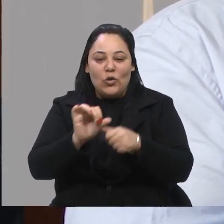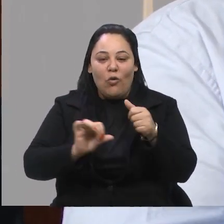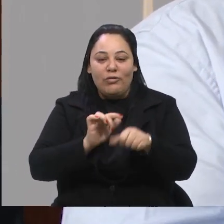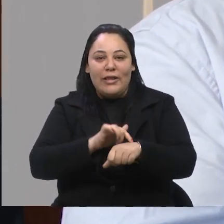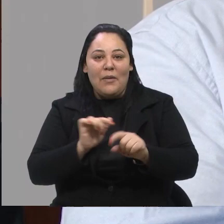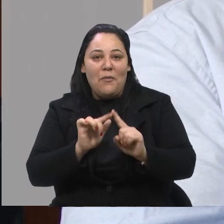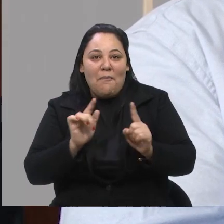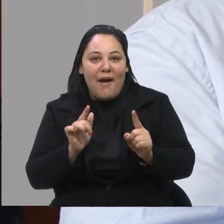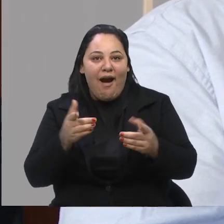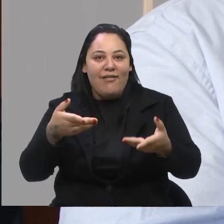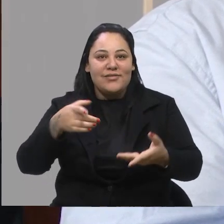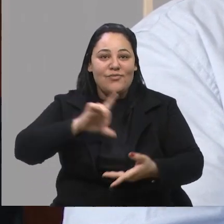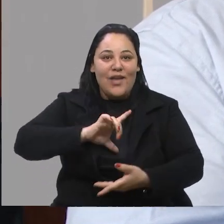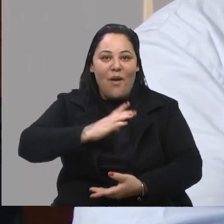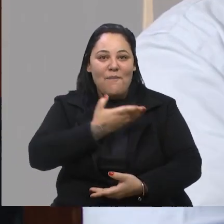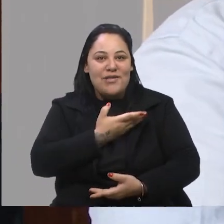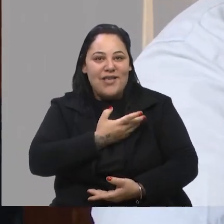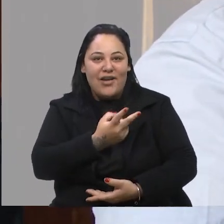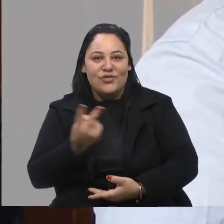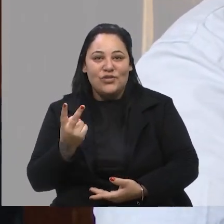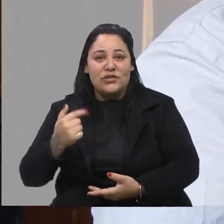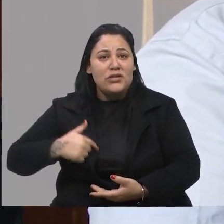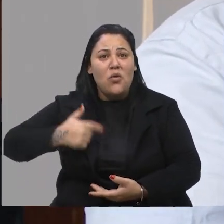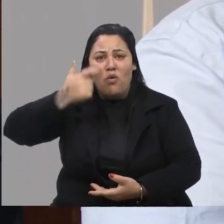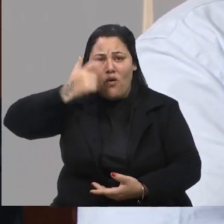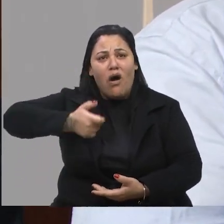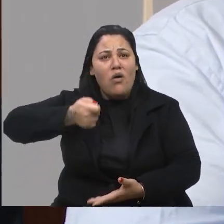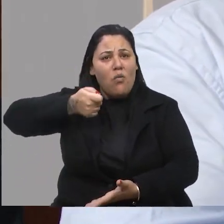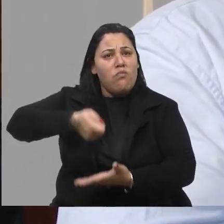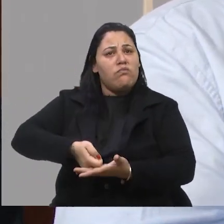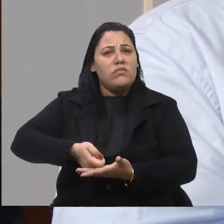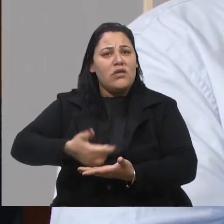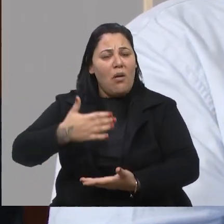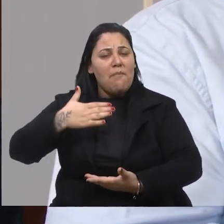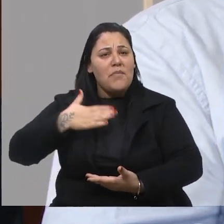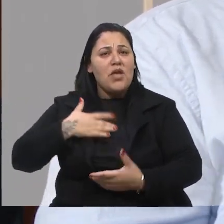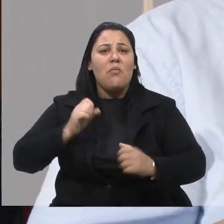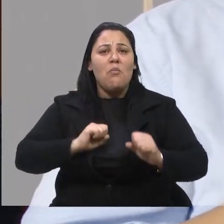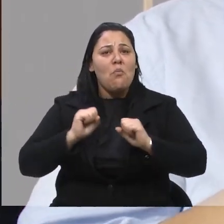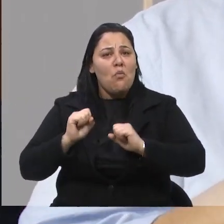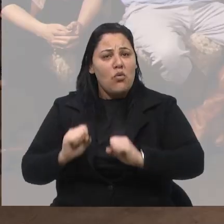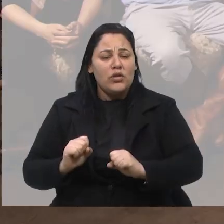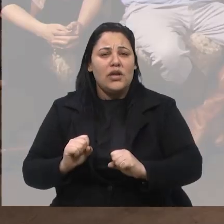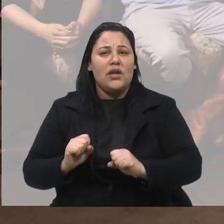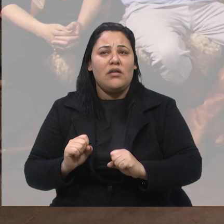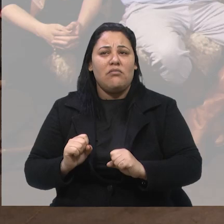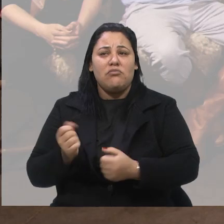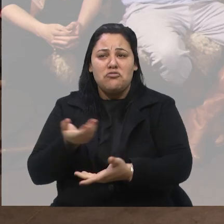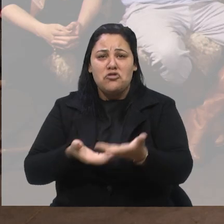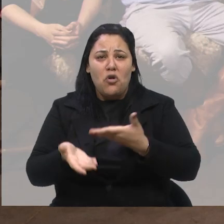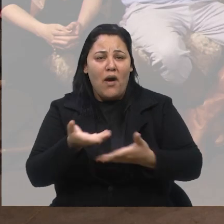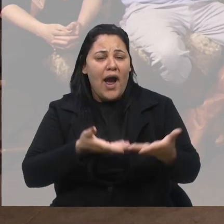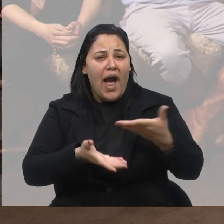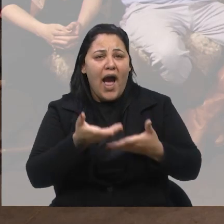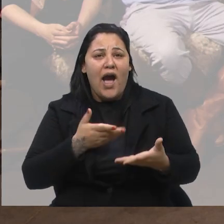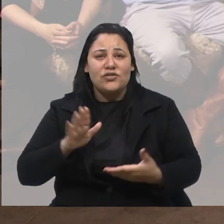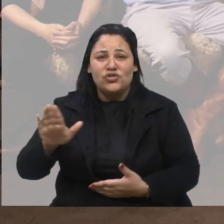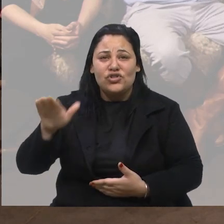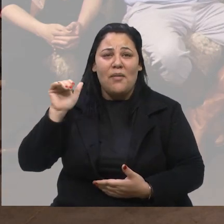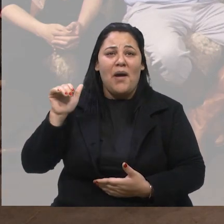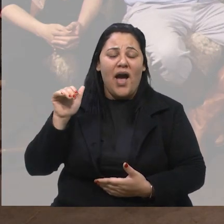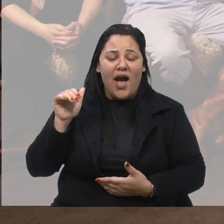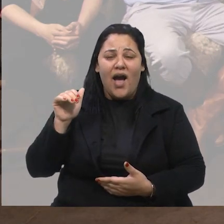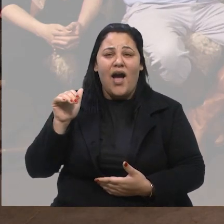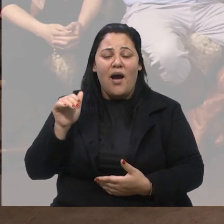né? Então, eu acho que é o meu dever de poder trazer um Eduardo, o Rafael Diniz